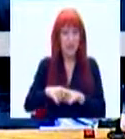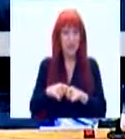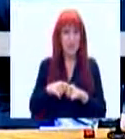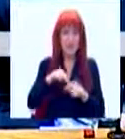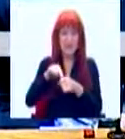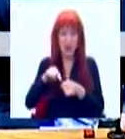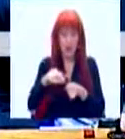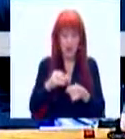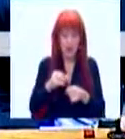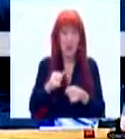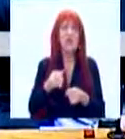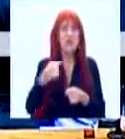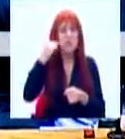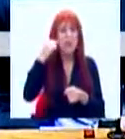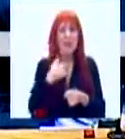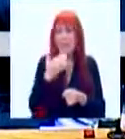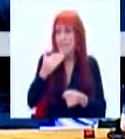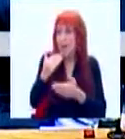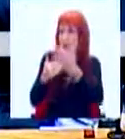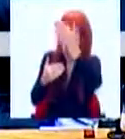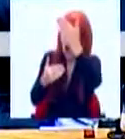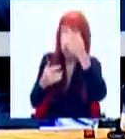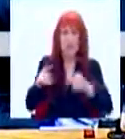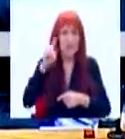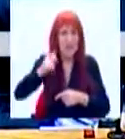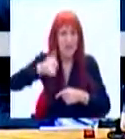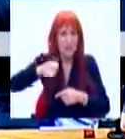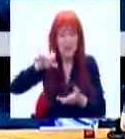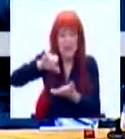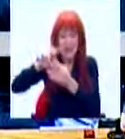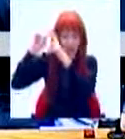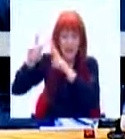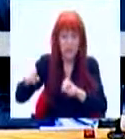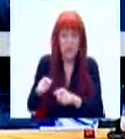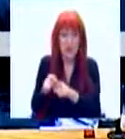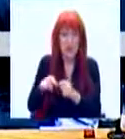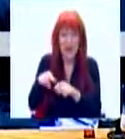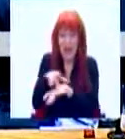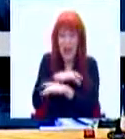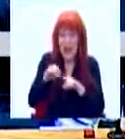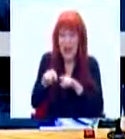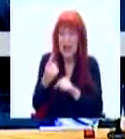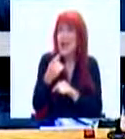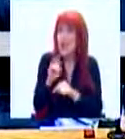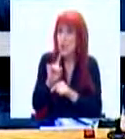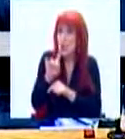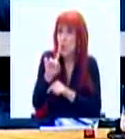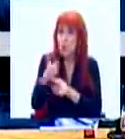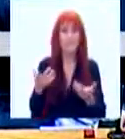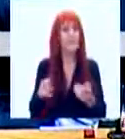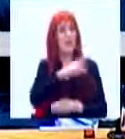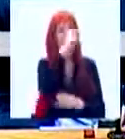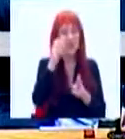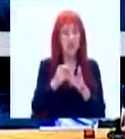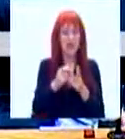células e tecidos está particularmente dependente, sobretudo de centros de investigação clínica no Reino Unido. E